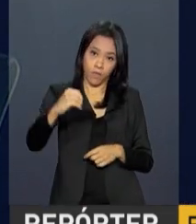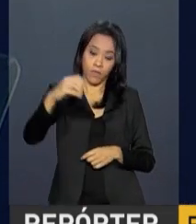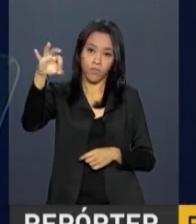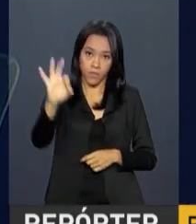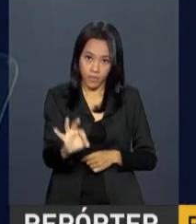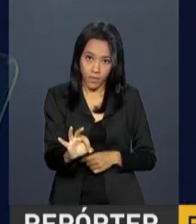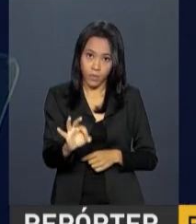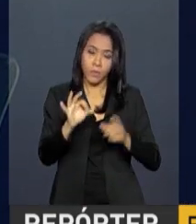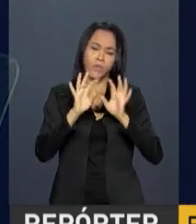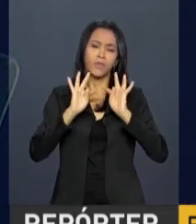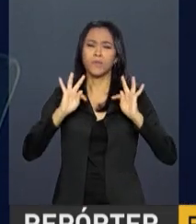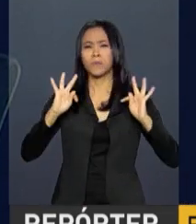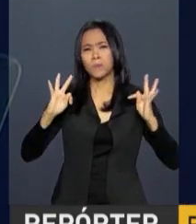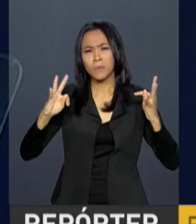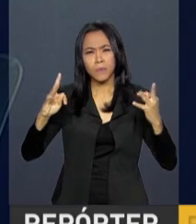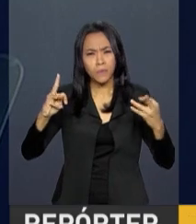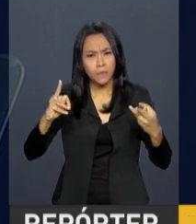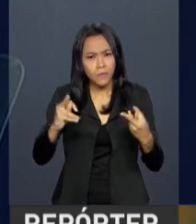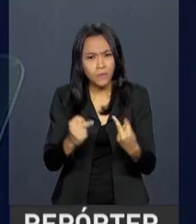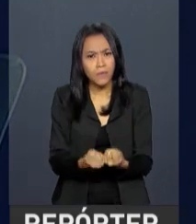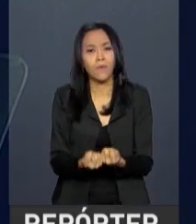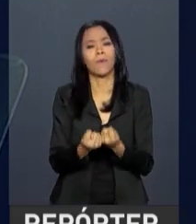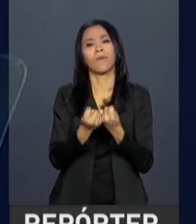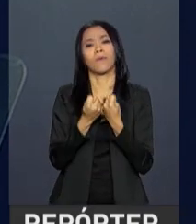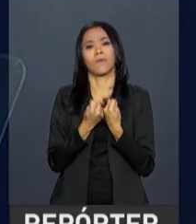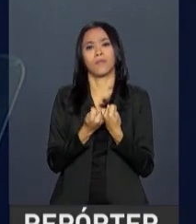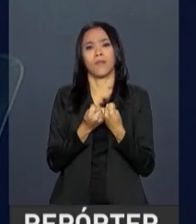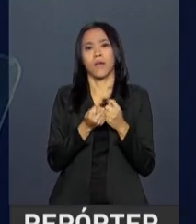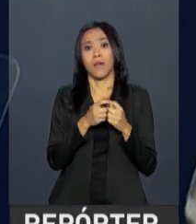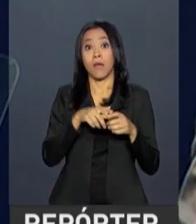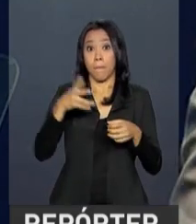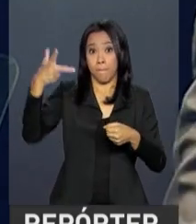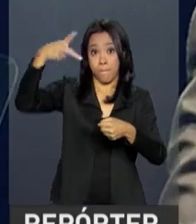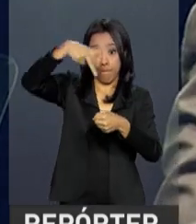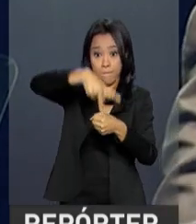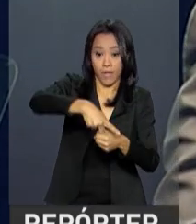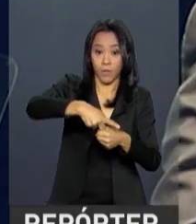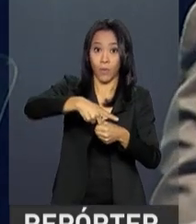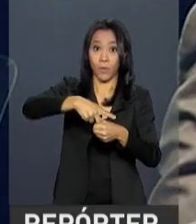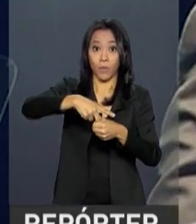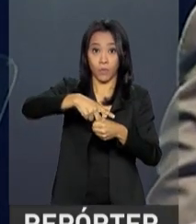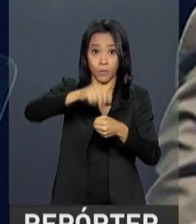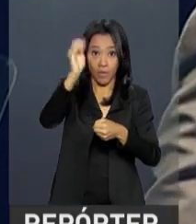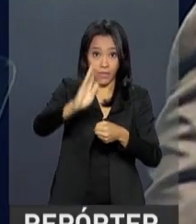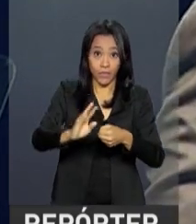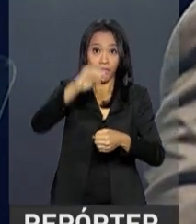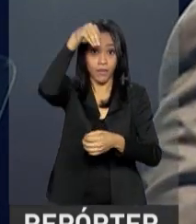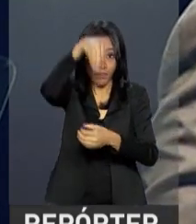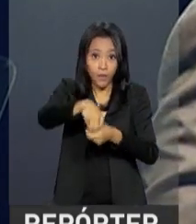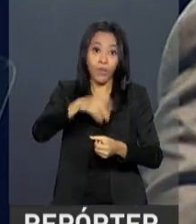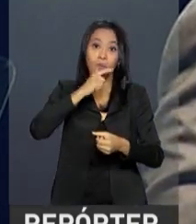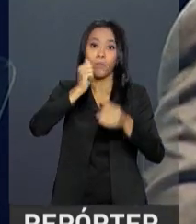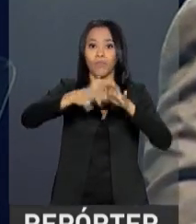90% de toda a nossa reserva de petróleo se encontra no mar brasileiro.